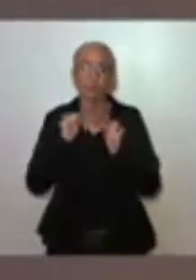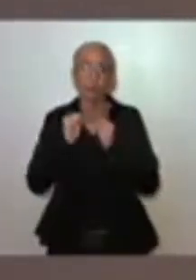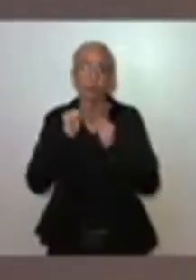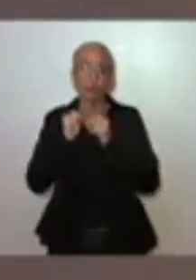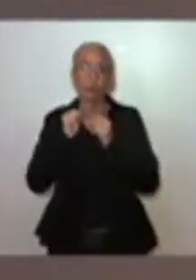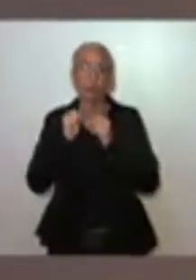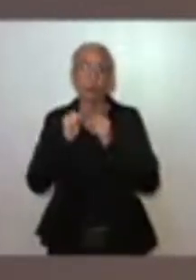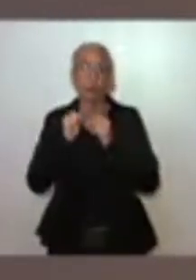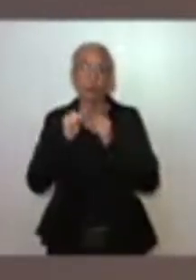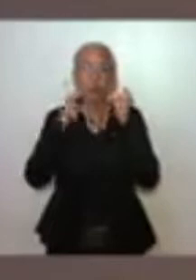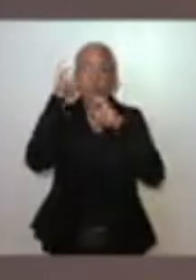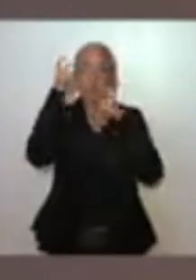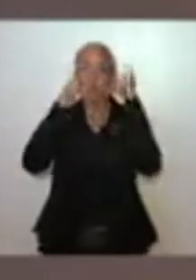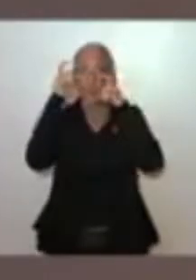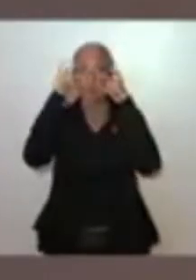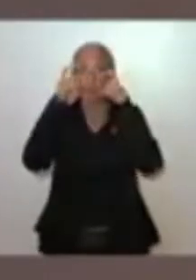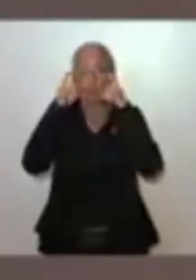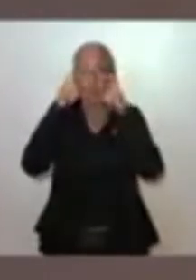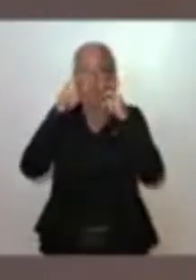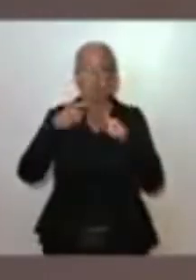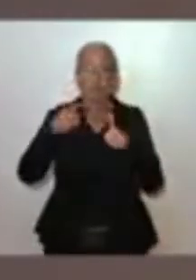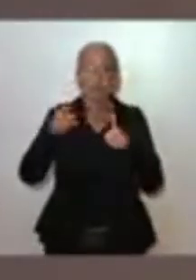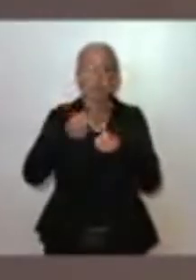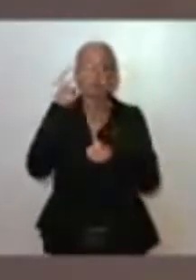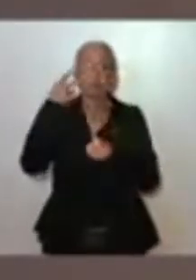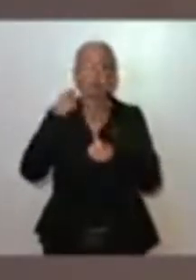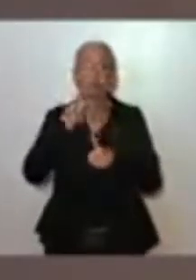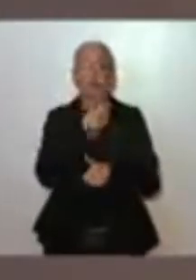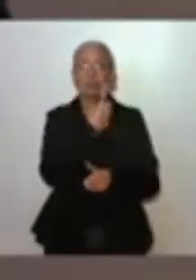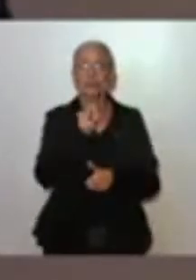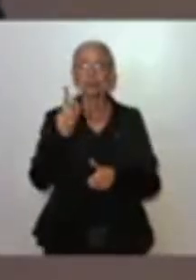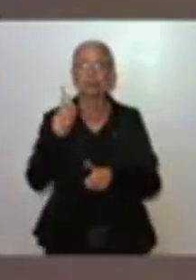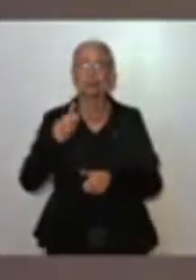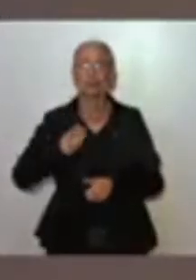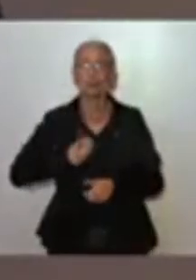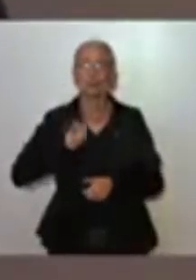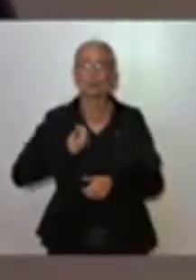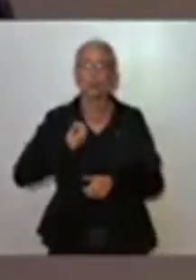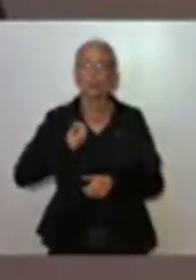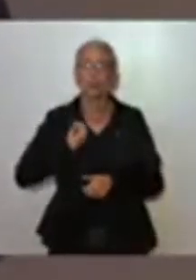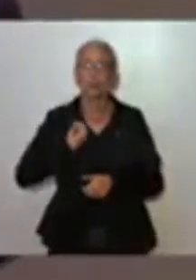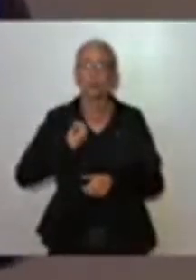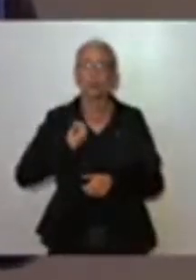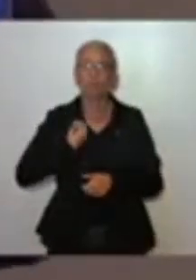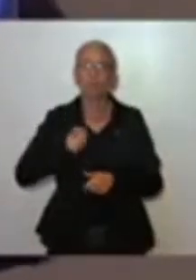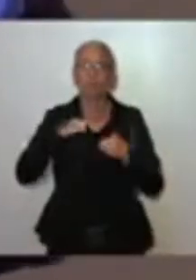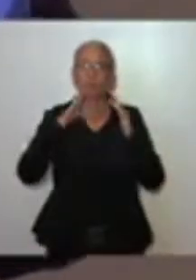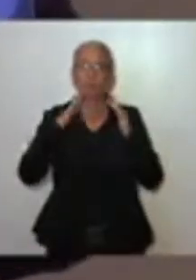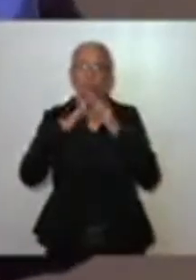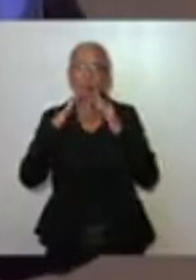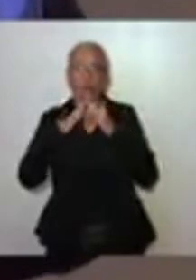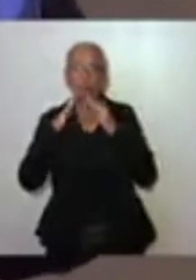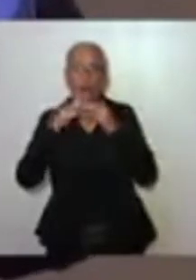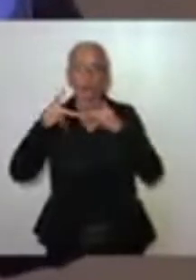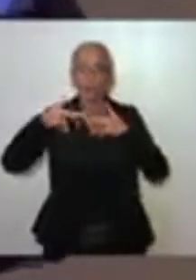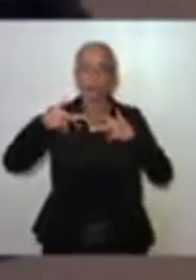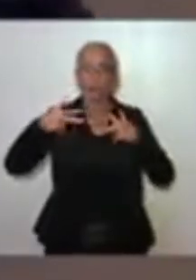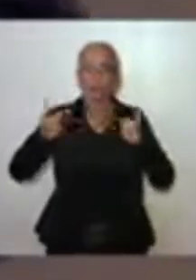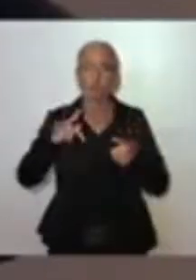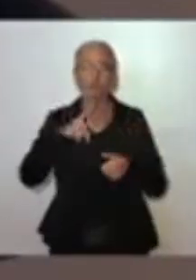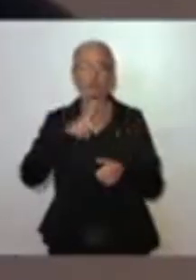pode ser mesma preocupação primeira de cada uma gente tem que viver com conforto material mínimo